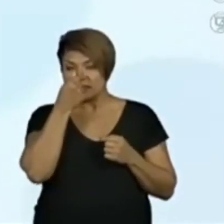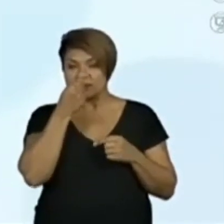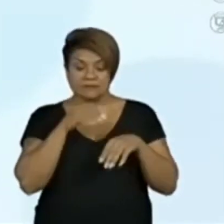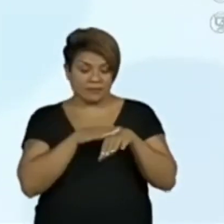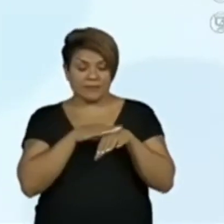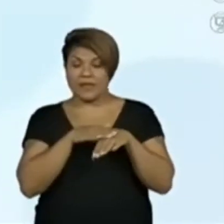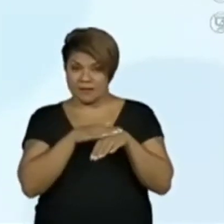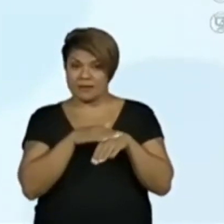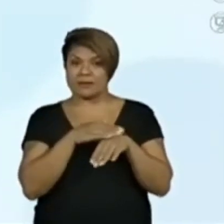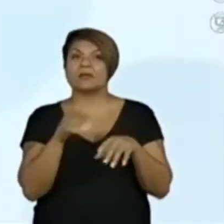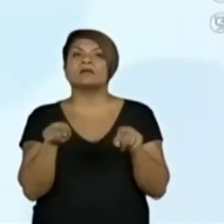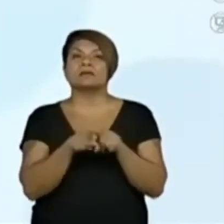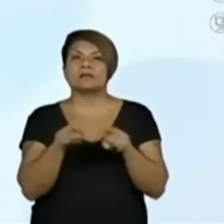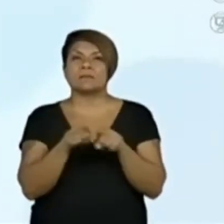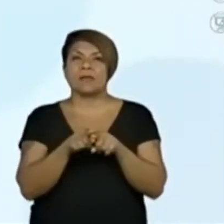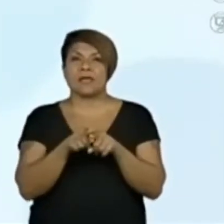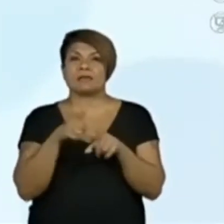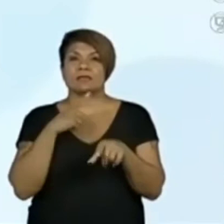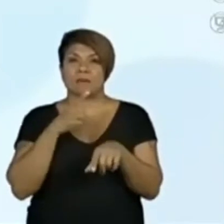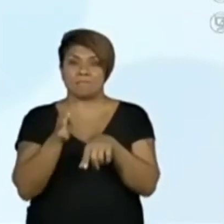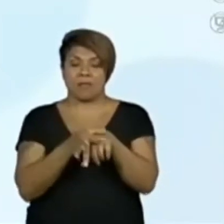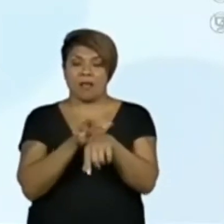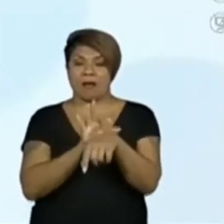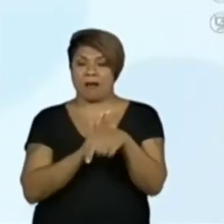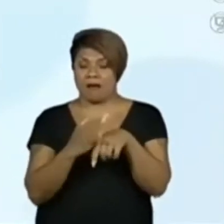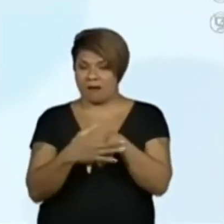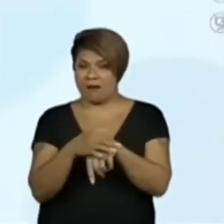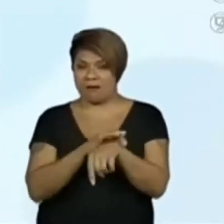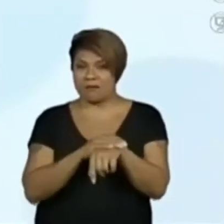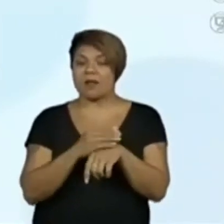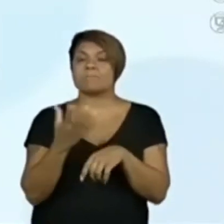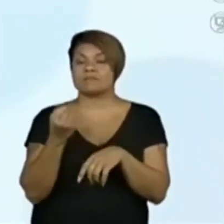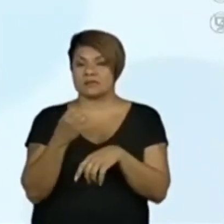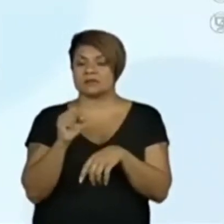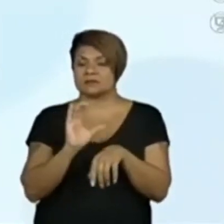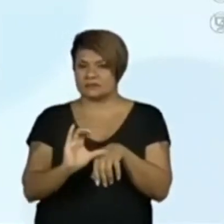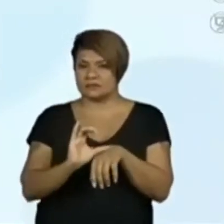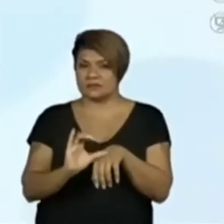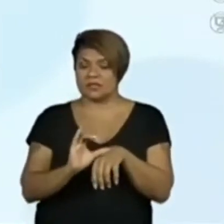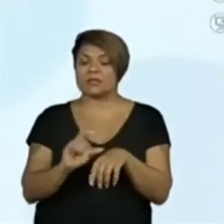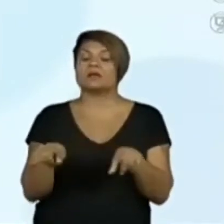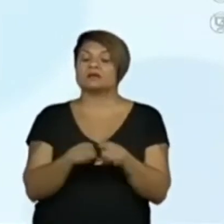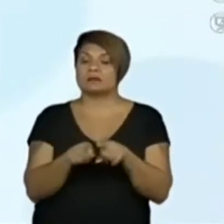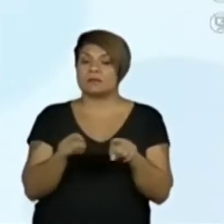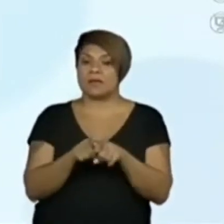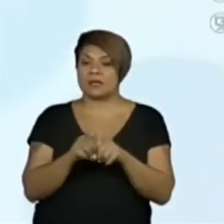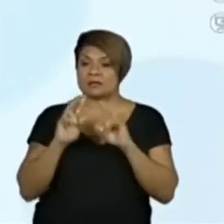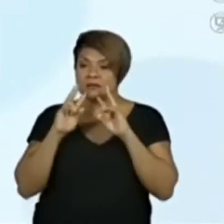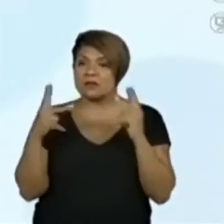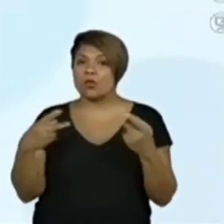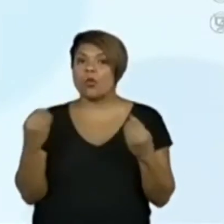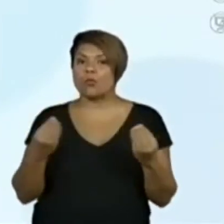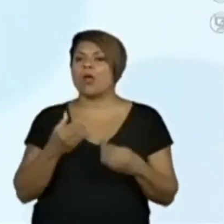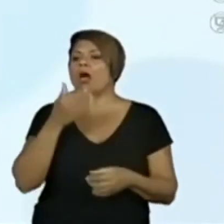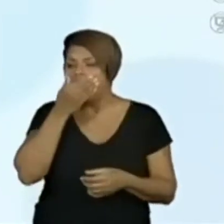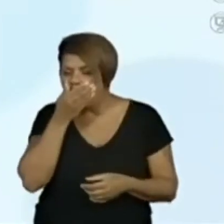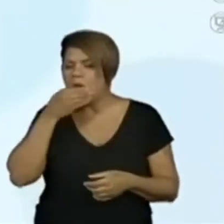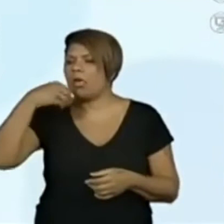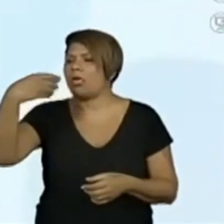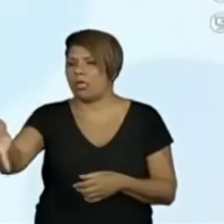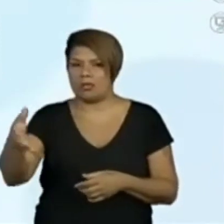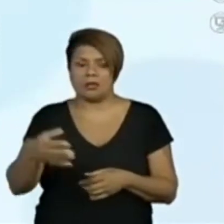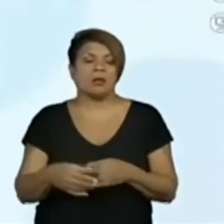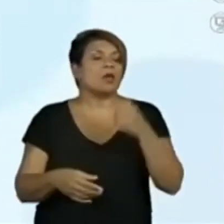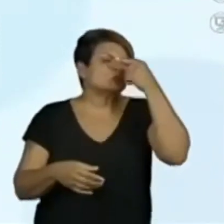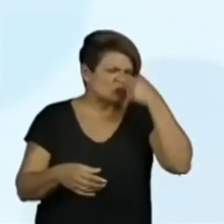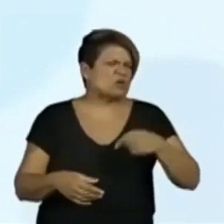branco-acinzentadas. É transmitida por meio de tosse ou espirro de uma pessoa contaminada para outra. Eu